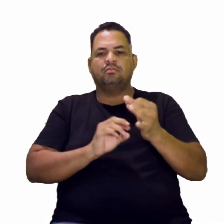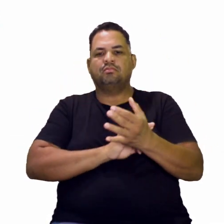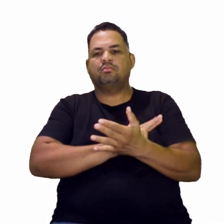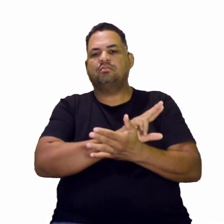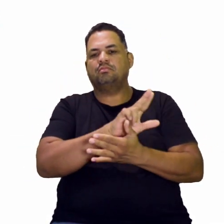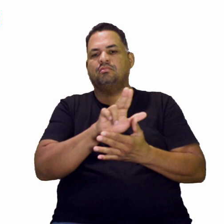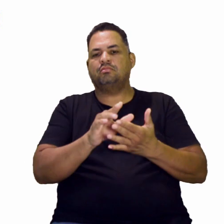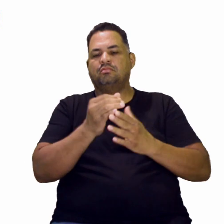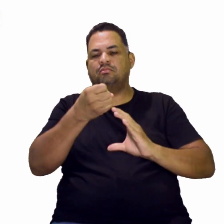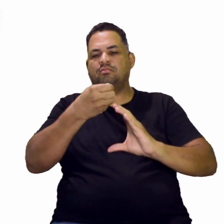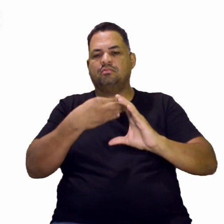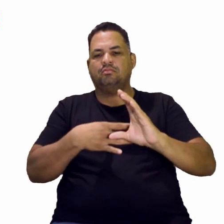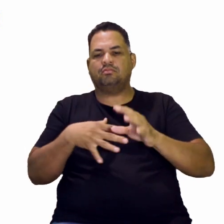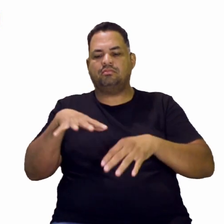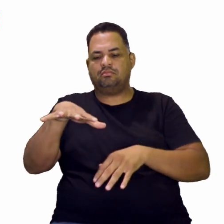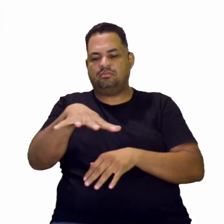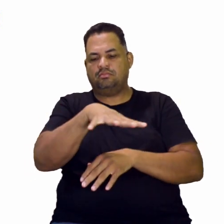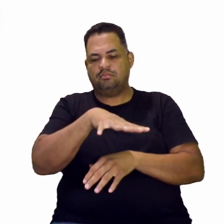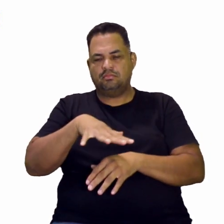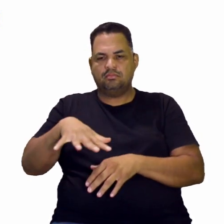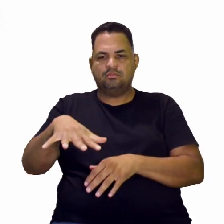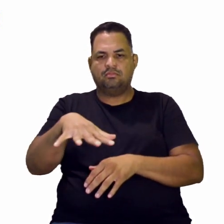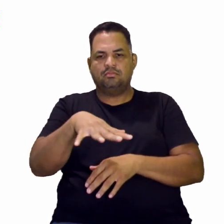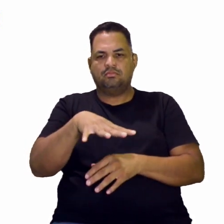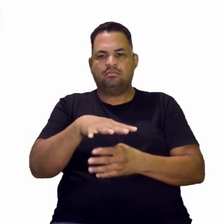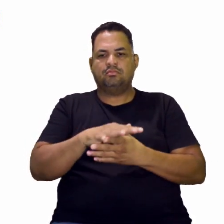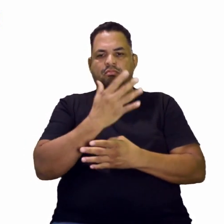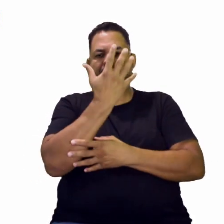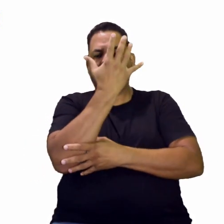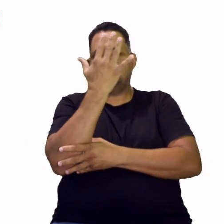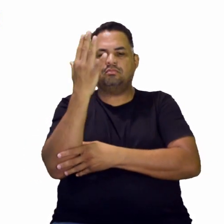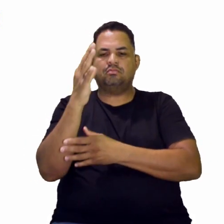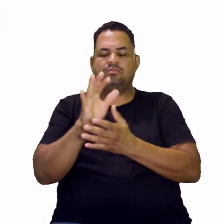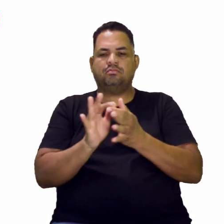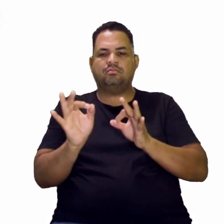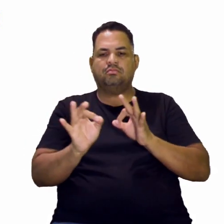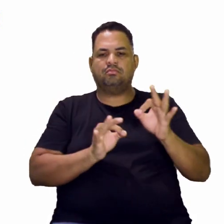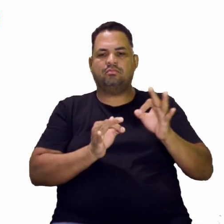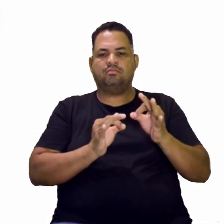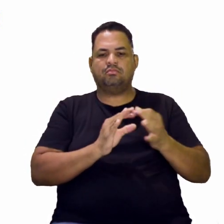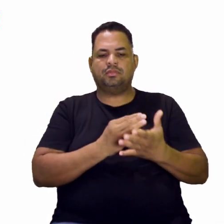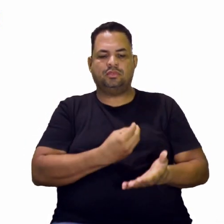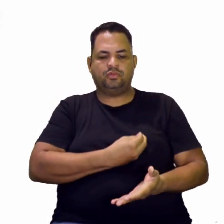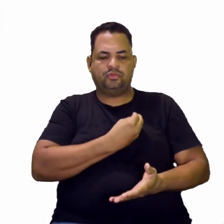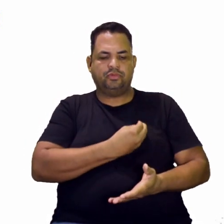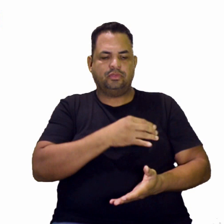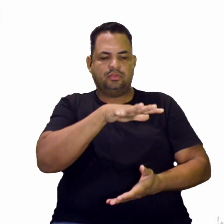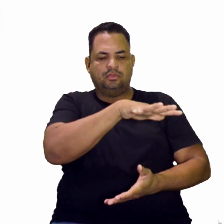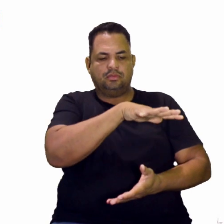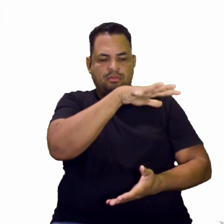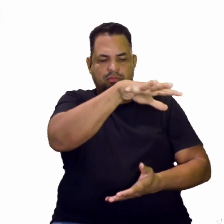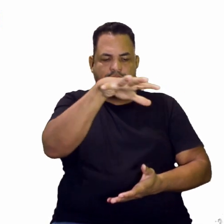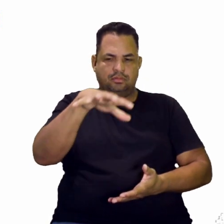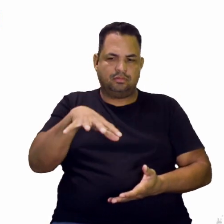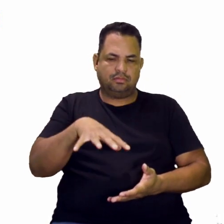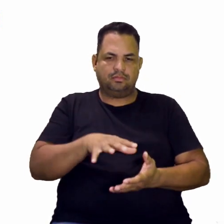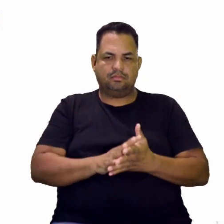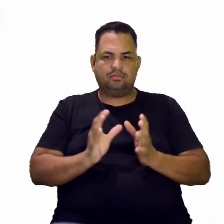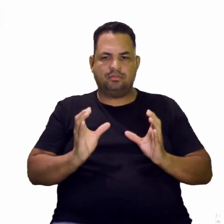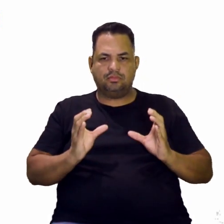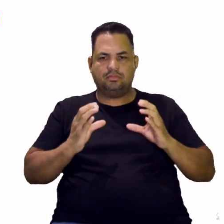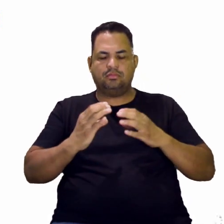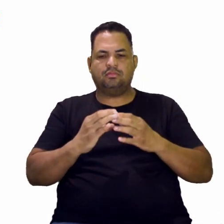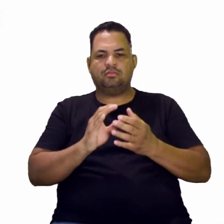de um local, principalmente levando em consideração a vegetação, vai formar o bioma. E o conjunto de tudo